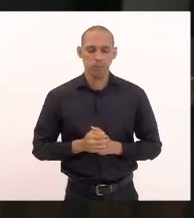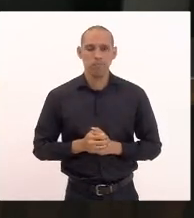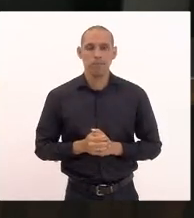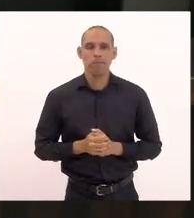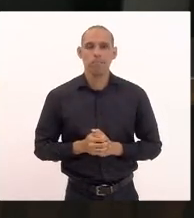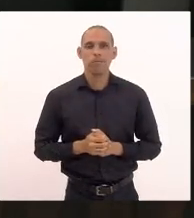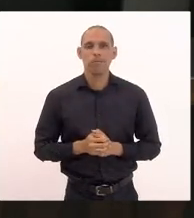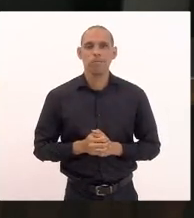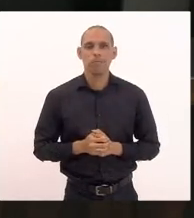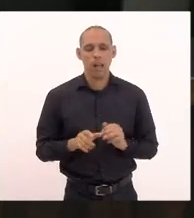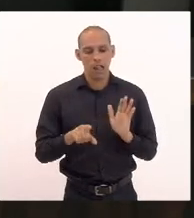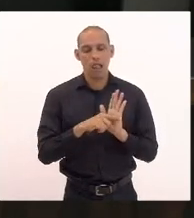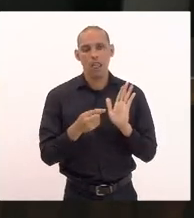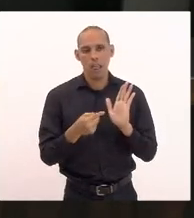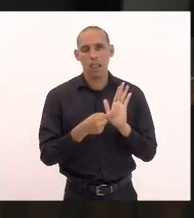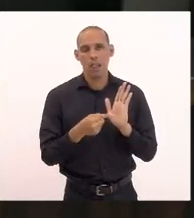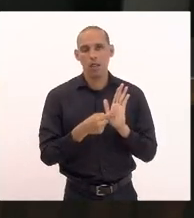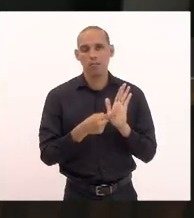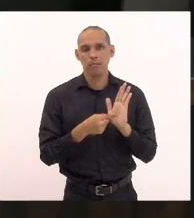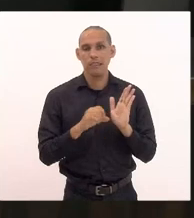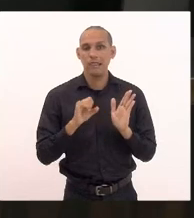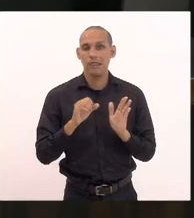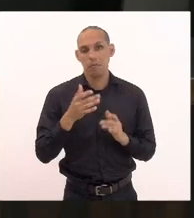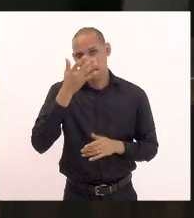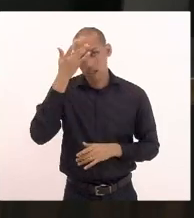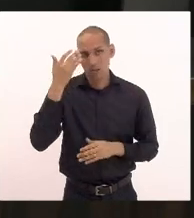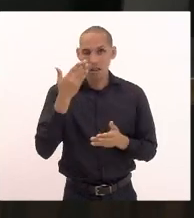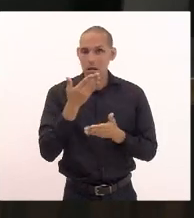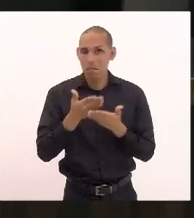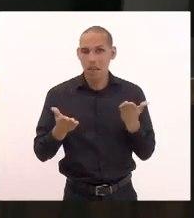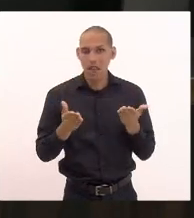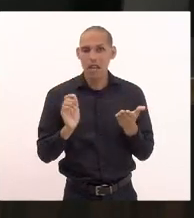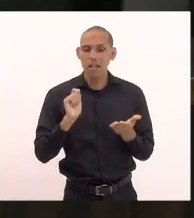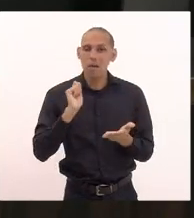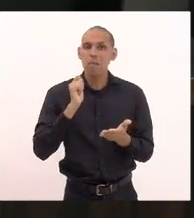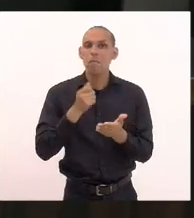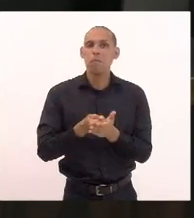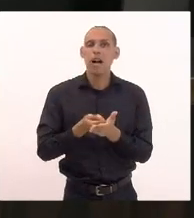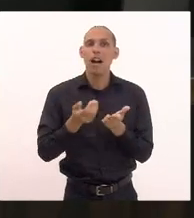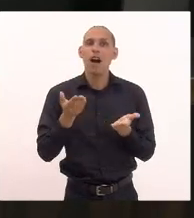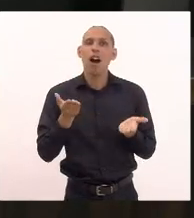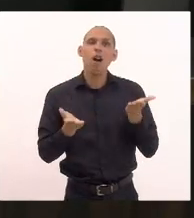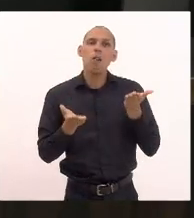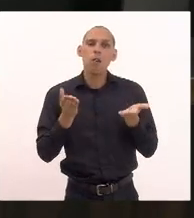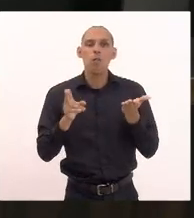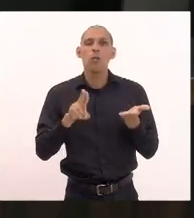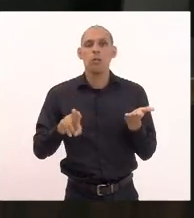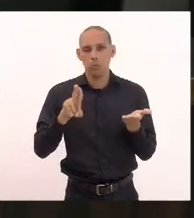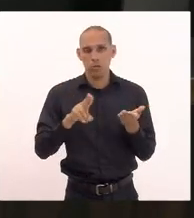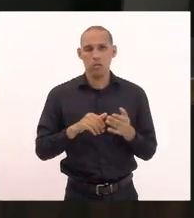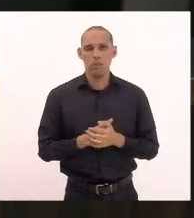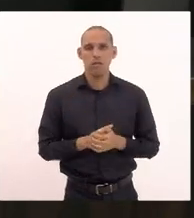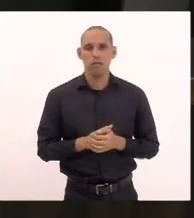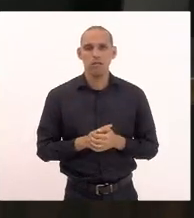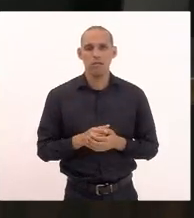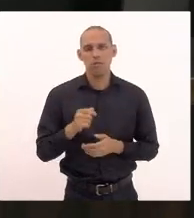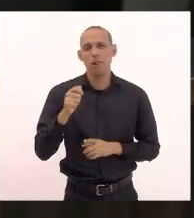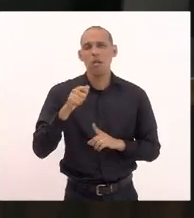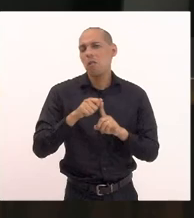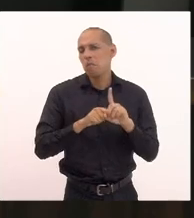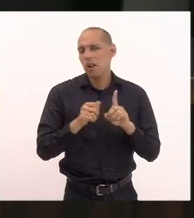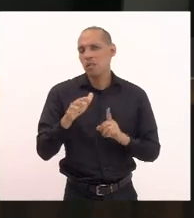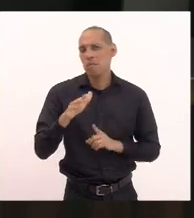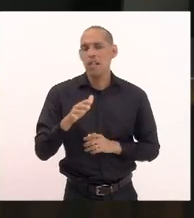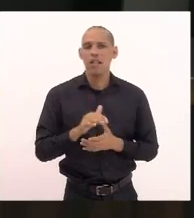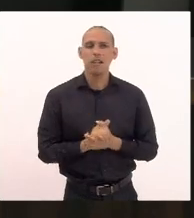Da presente lei. Então, o sujeito que perdeu o automóvel vai pagar proporcional ao que usou esse ano. Claro. Um mês e meio.